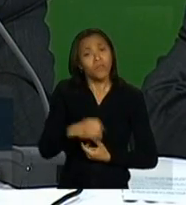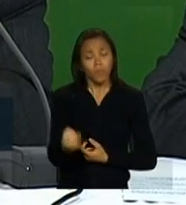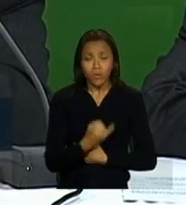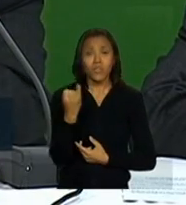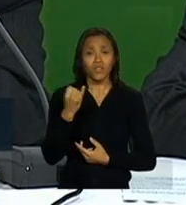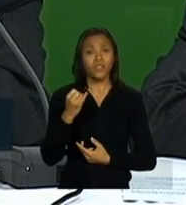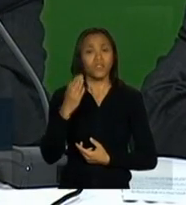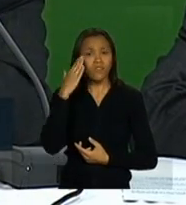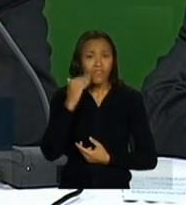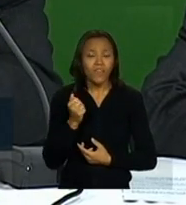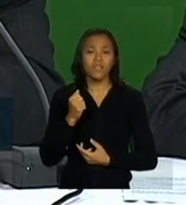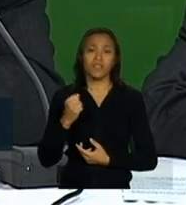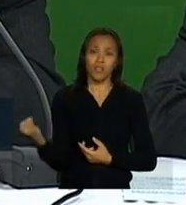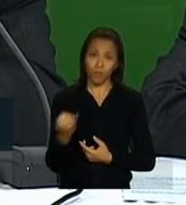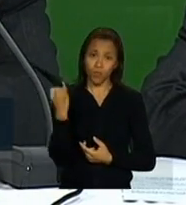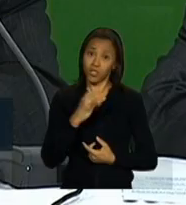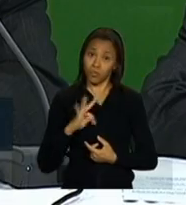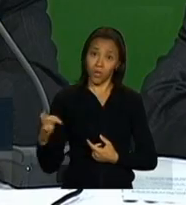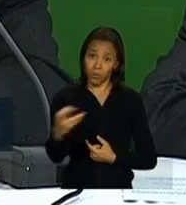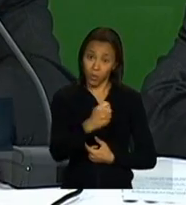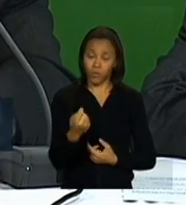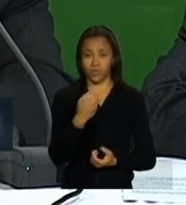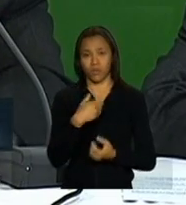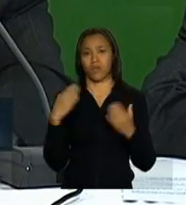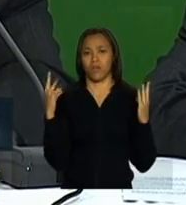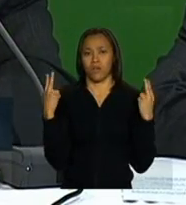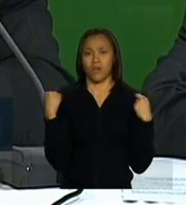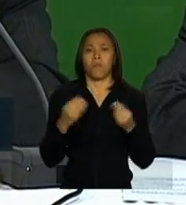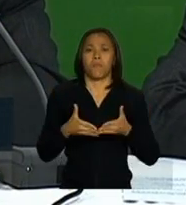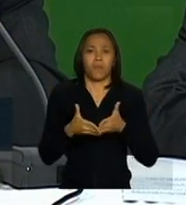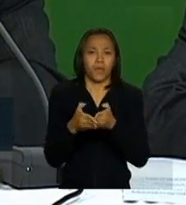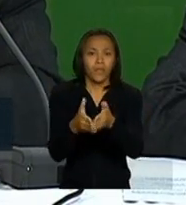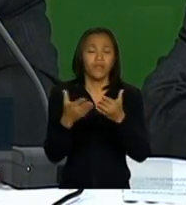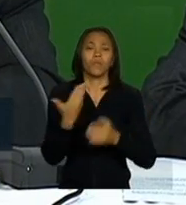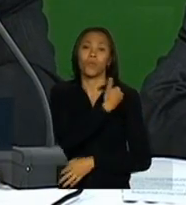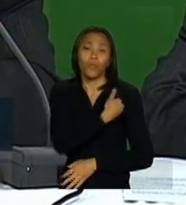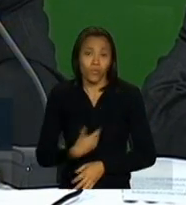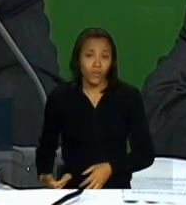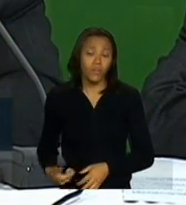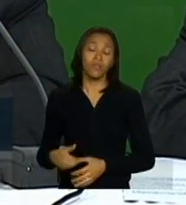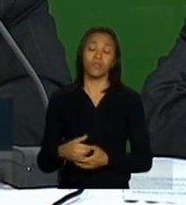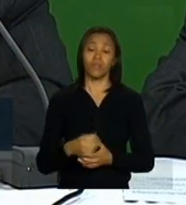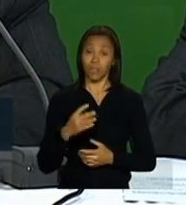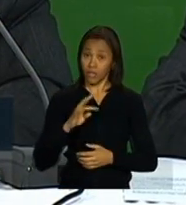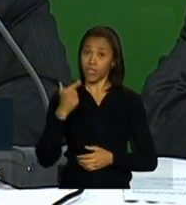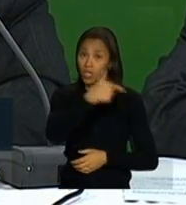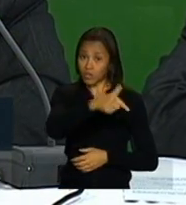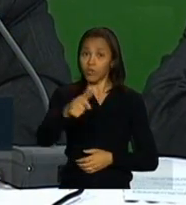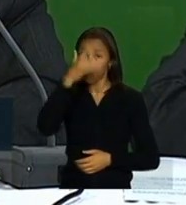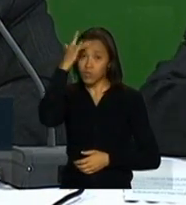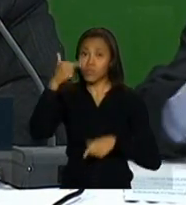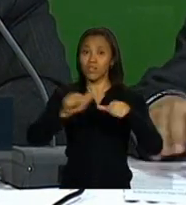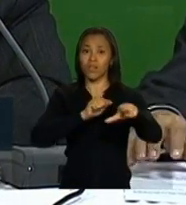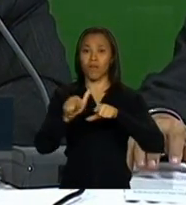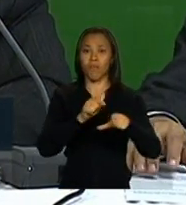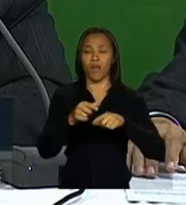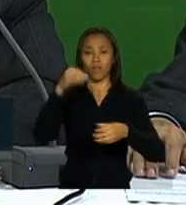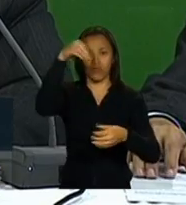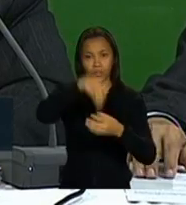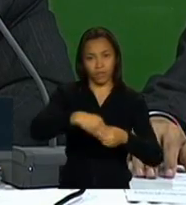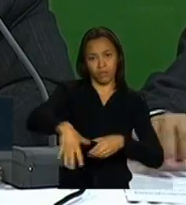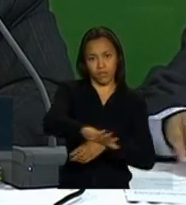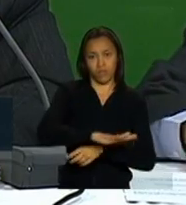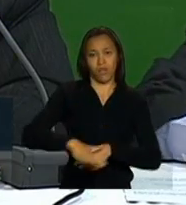todos, para a Marinha, para o governo, para os práticos e também para aqueles que trabalham nesse setor, os armadores e